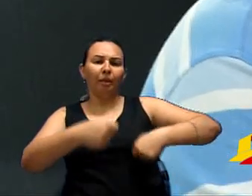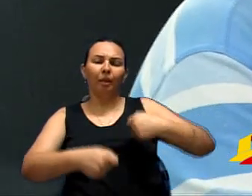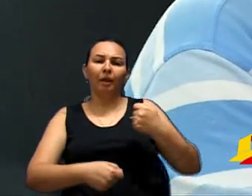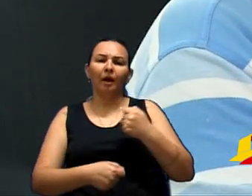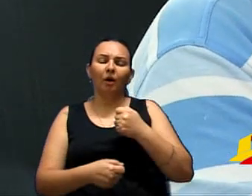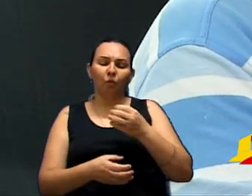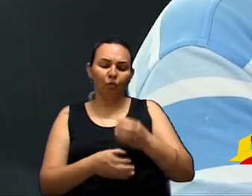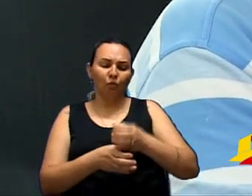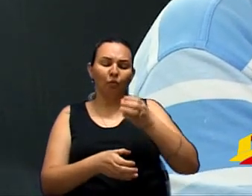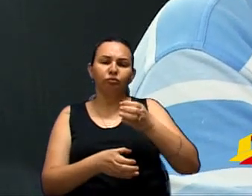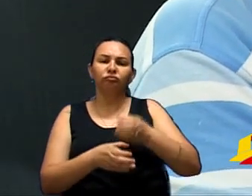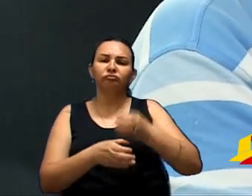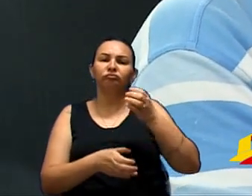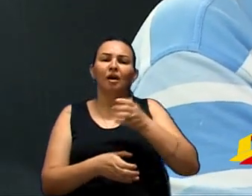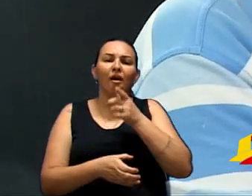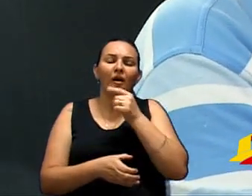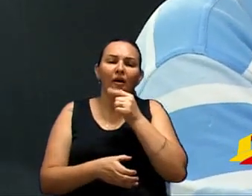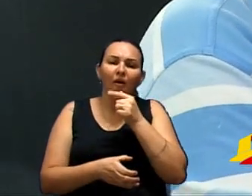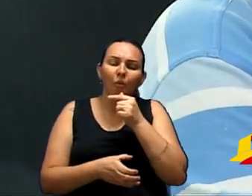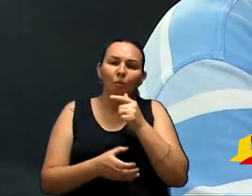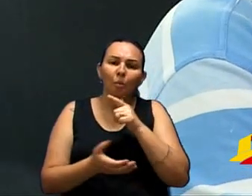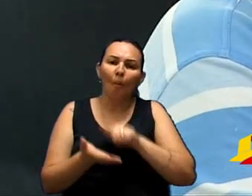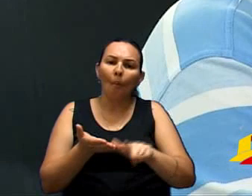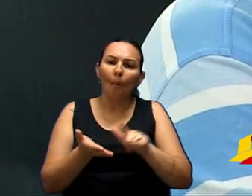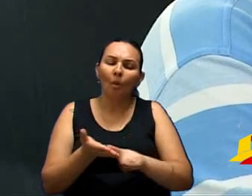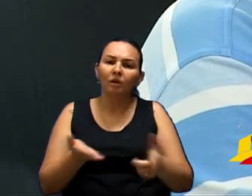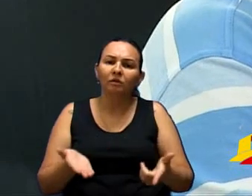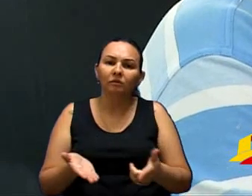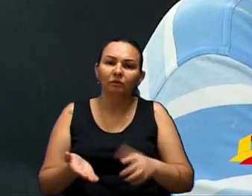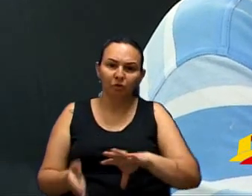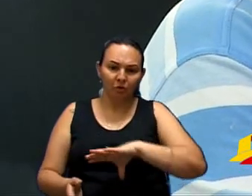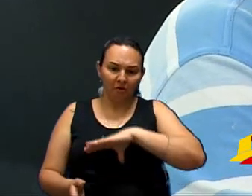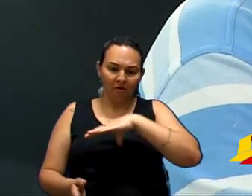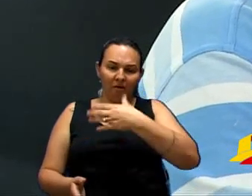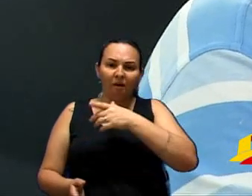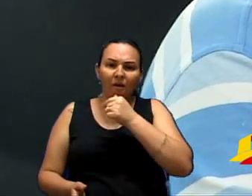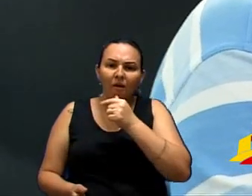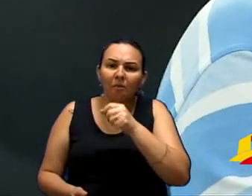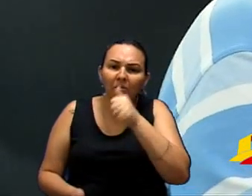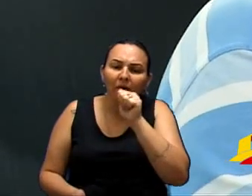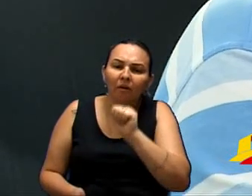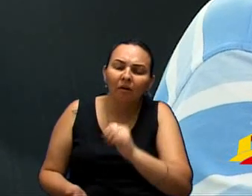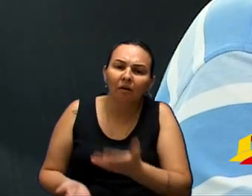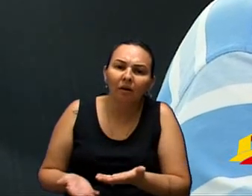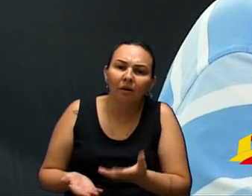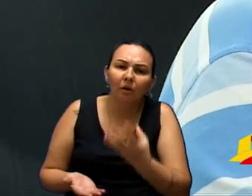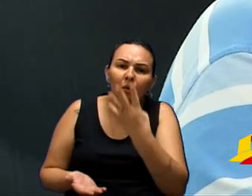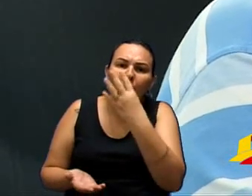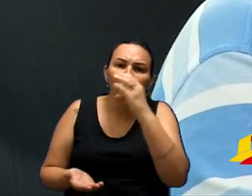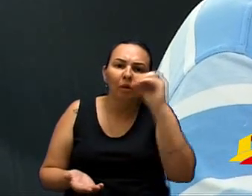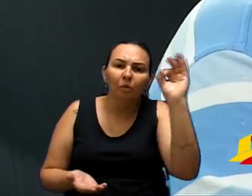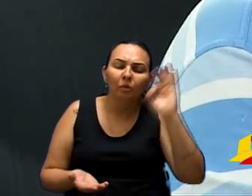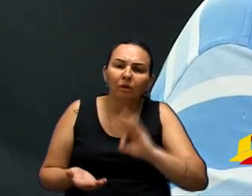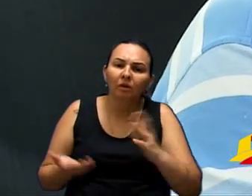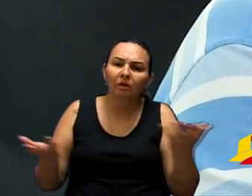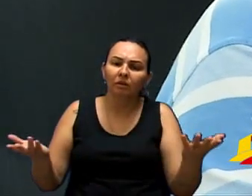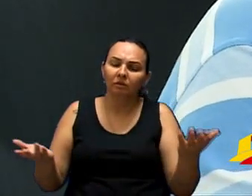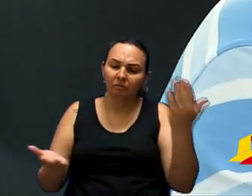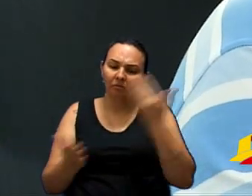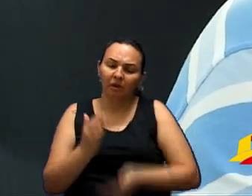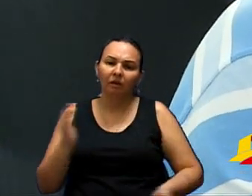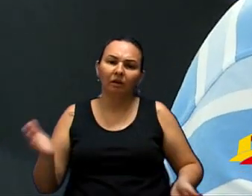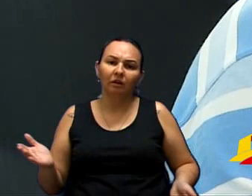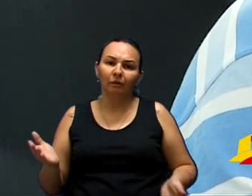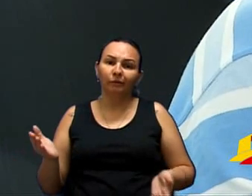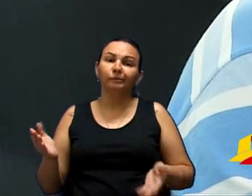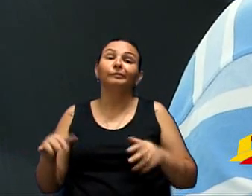barbaridade é essa quem não tem coragem de bebê água e nós perdemos 40 por cento então esses são os